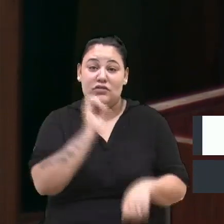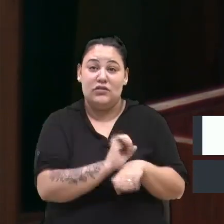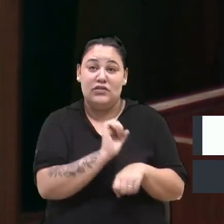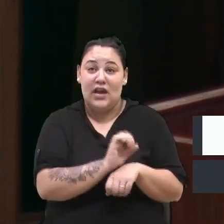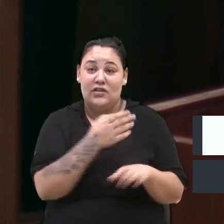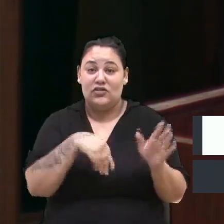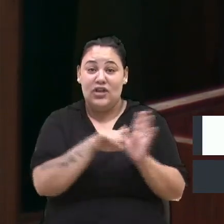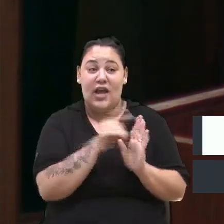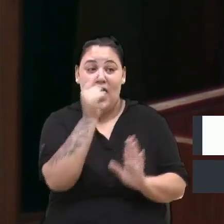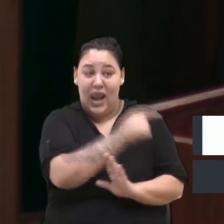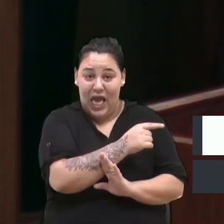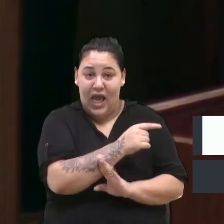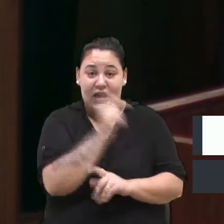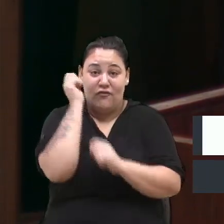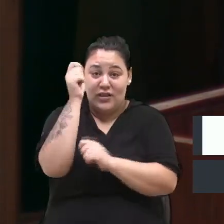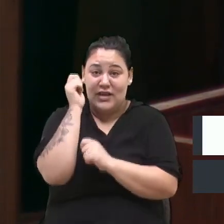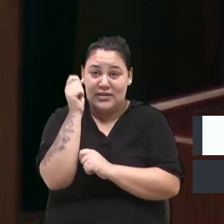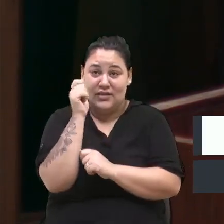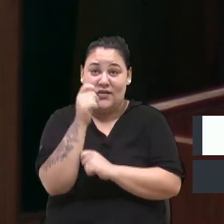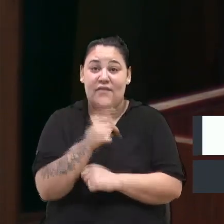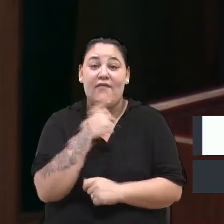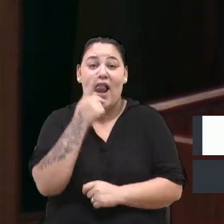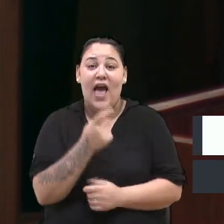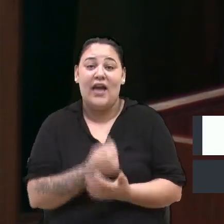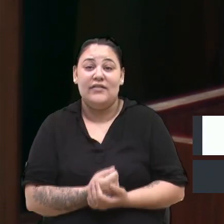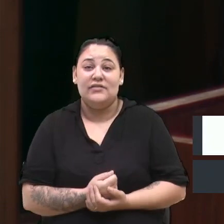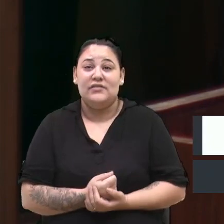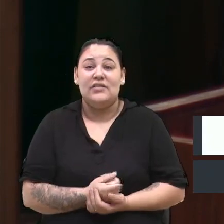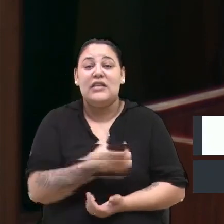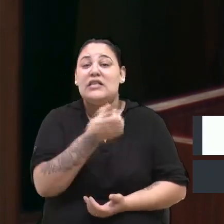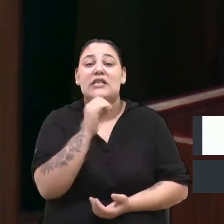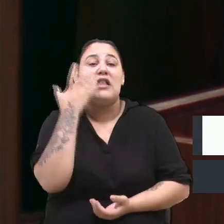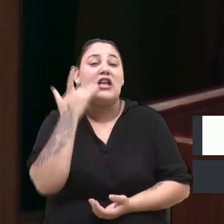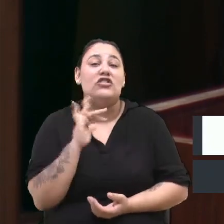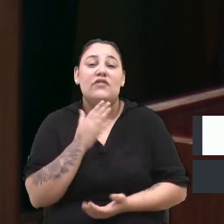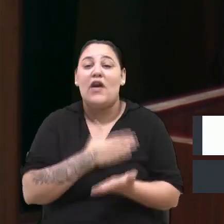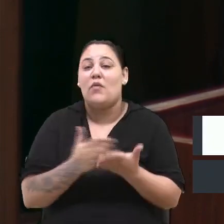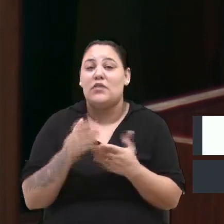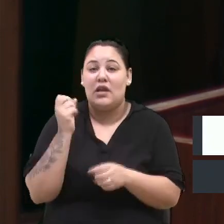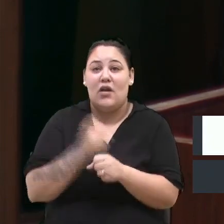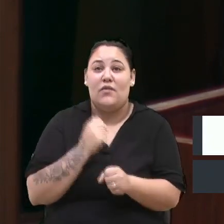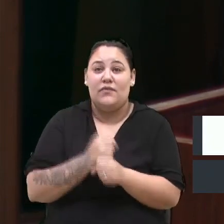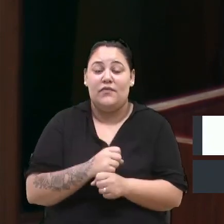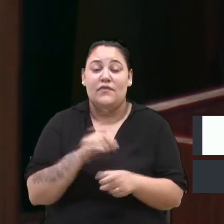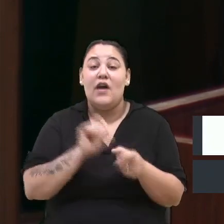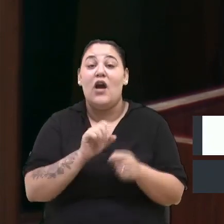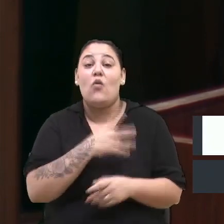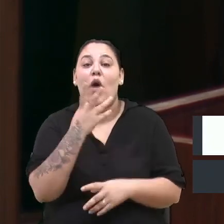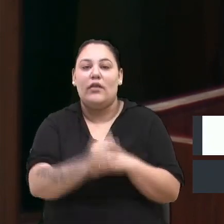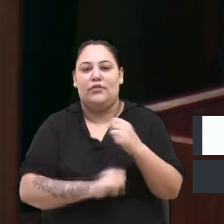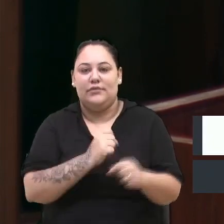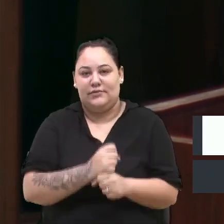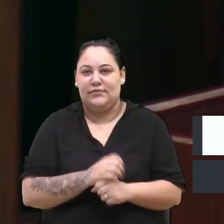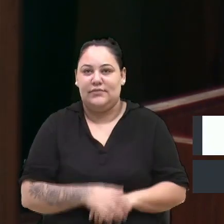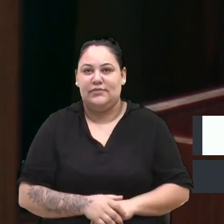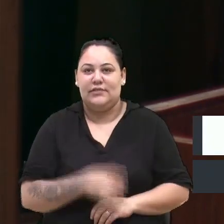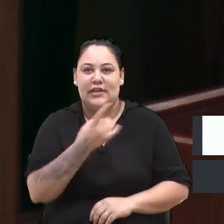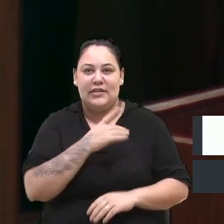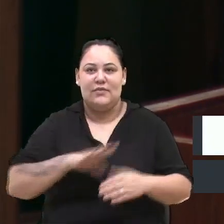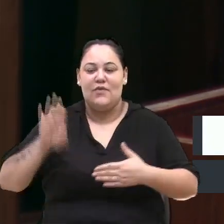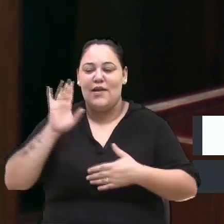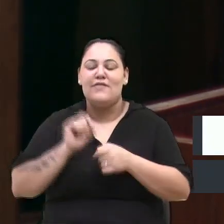lá em campanha e disseram o seguinte: daqui 60 dias vai começar as obras. Faz 4 anos que essa promessa foi